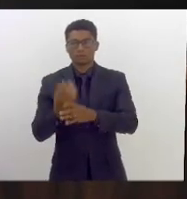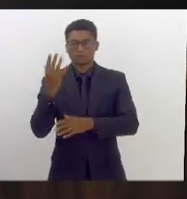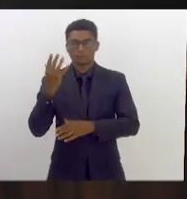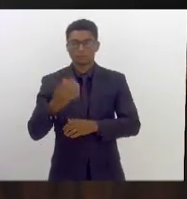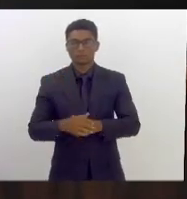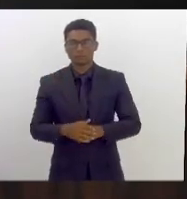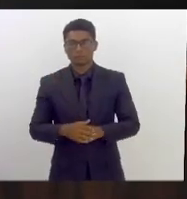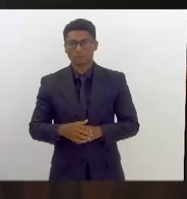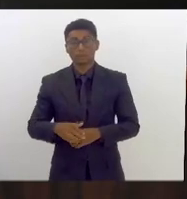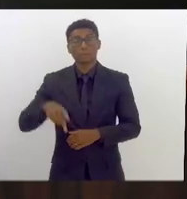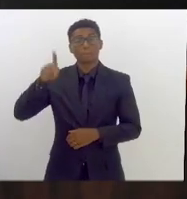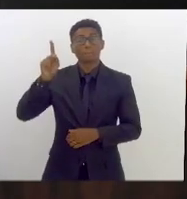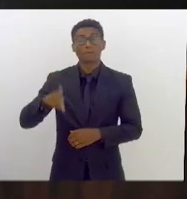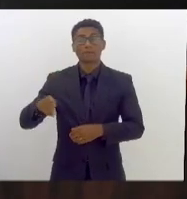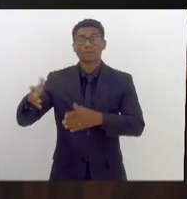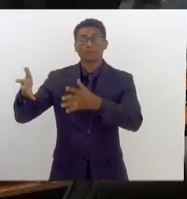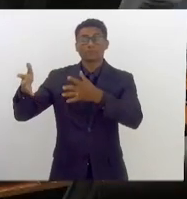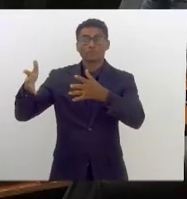Nosso presidente chegou aqui.